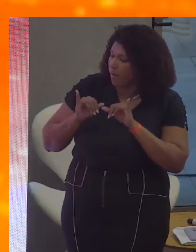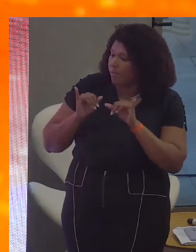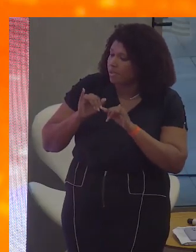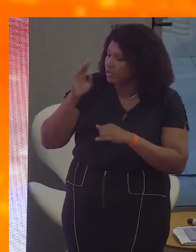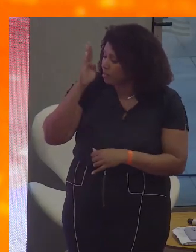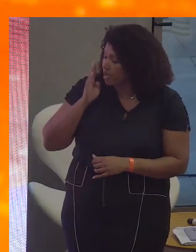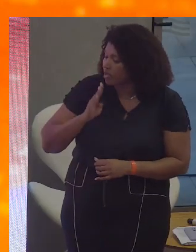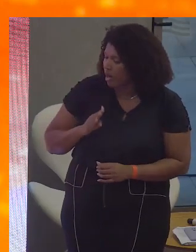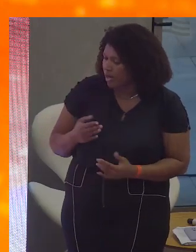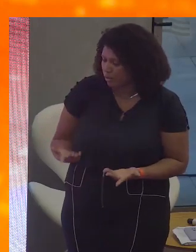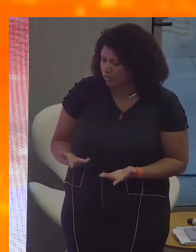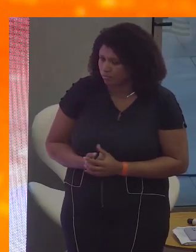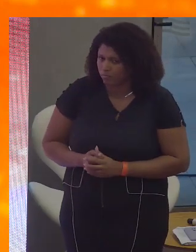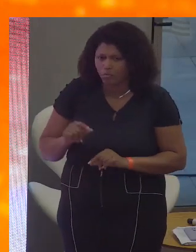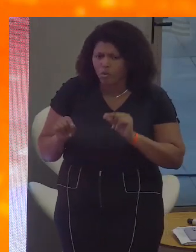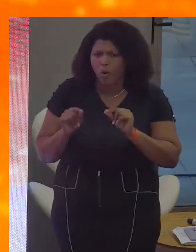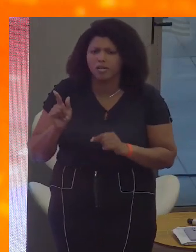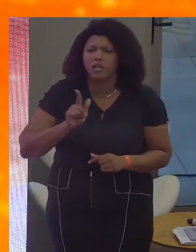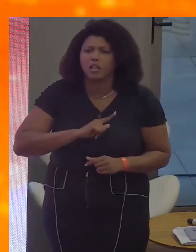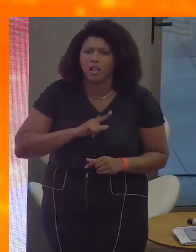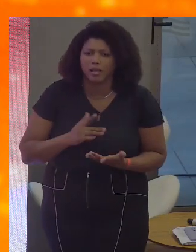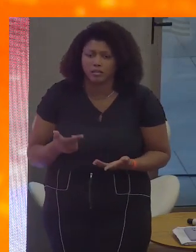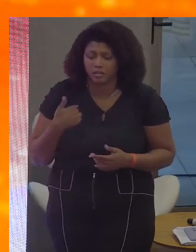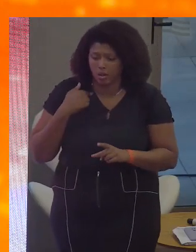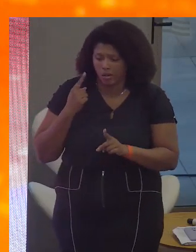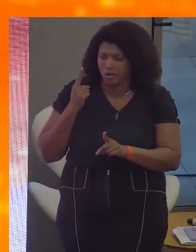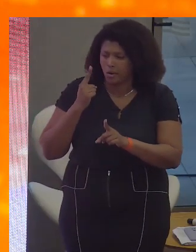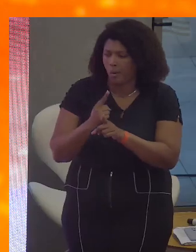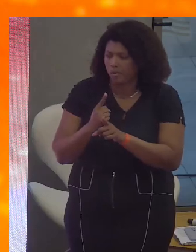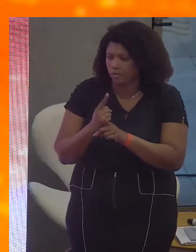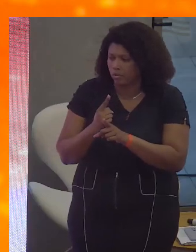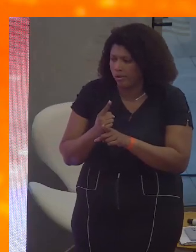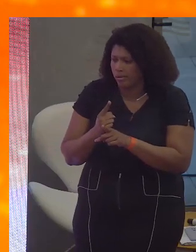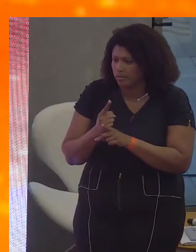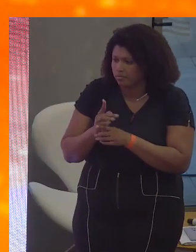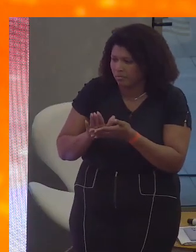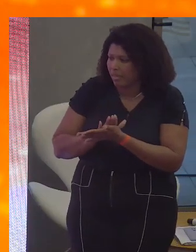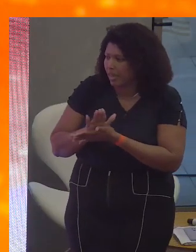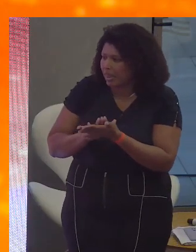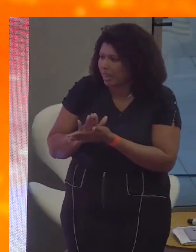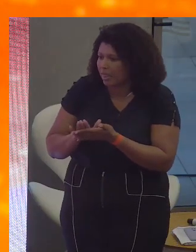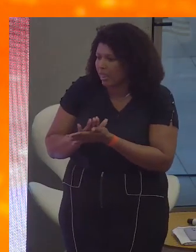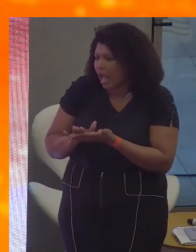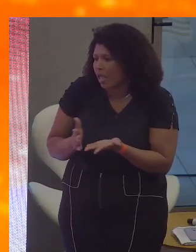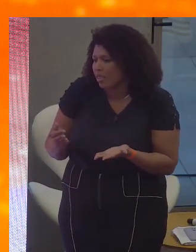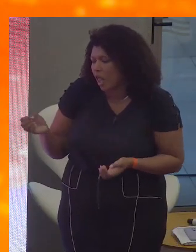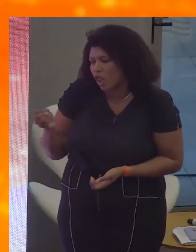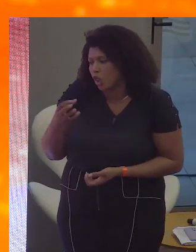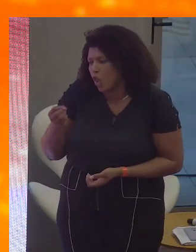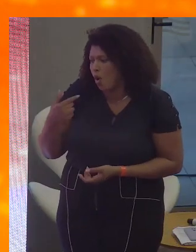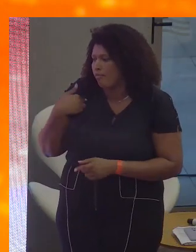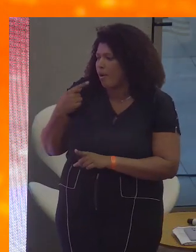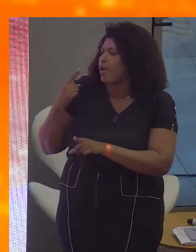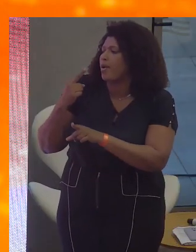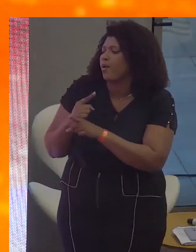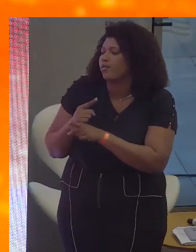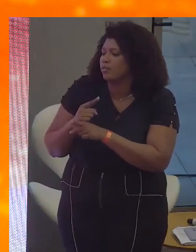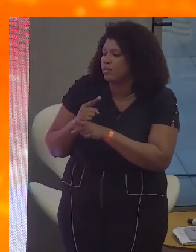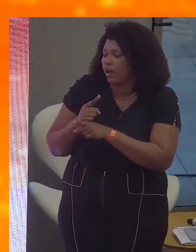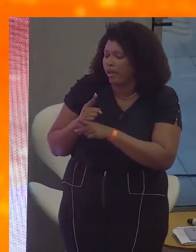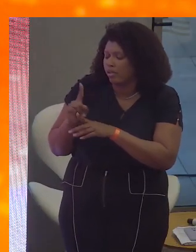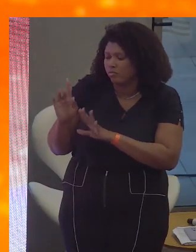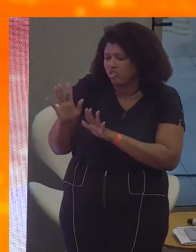exemplo, quando olha o mercado brasileiro, né? Eu não encontrei nada tão recente assim, que eu encontrei de publicação aqui no